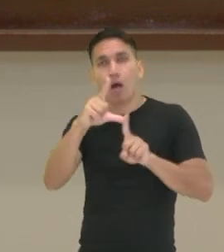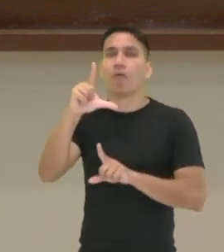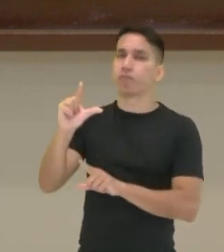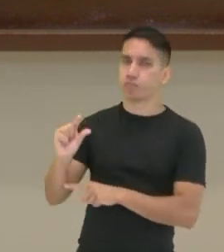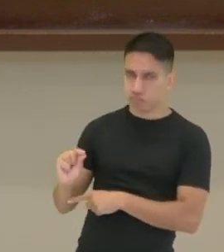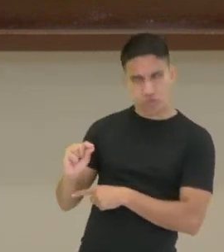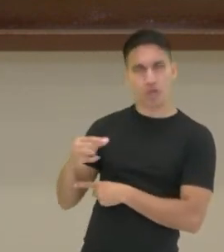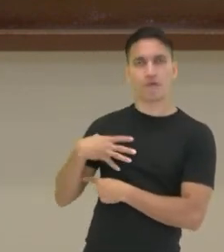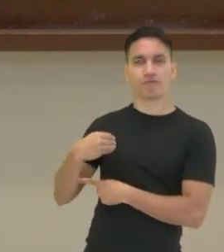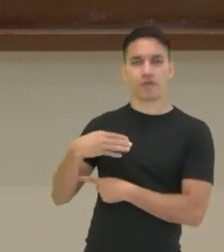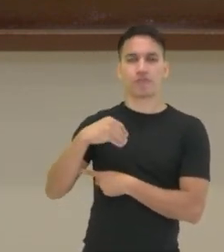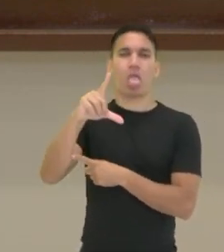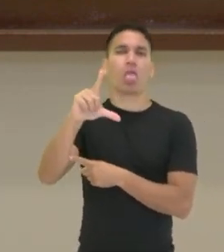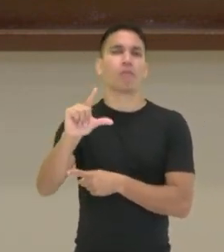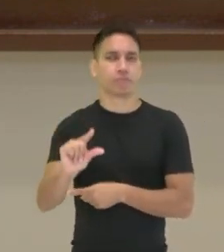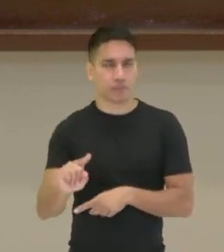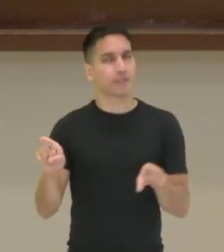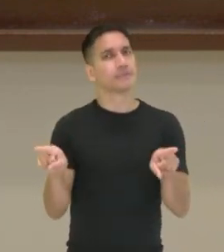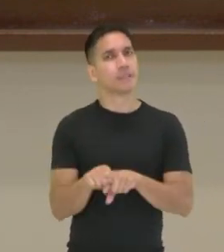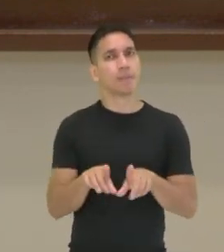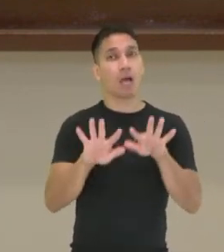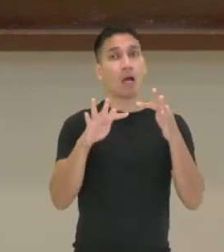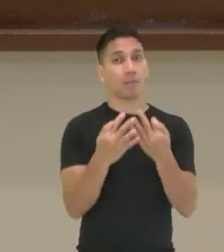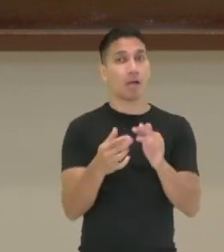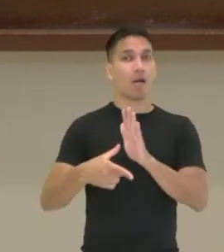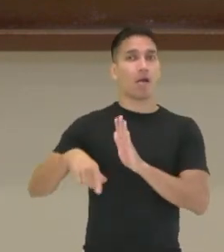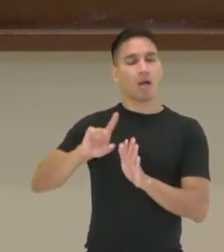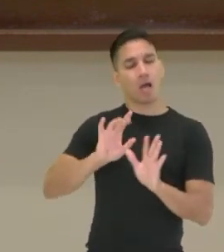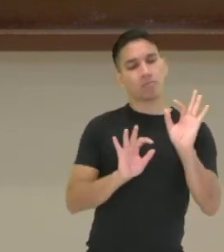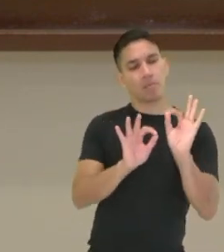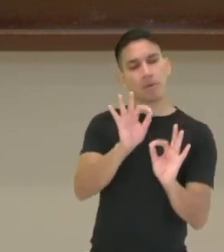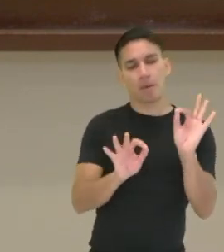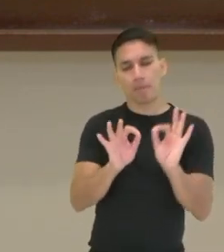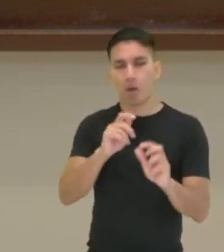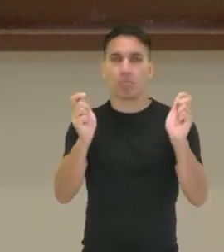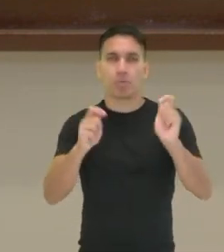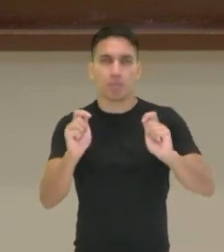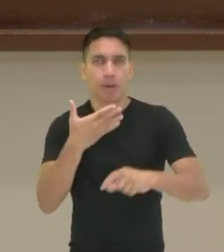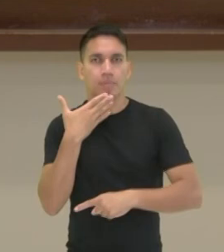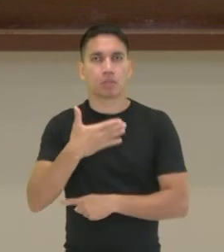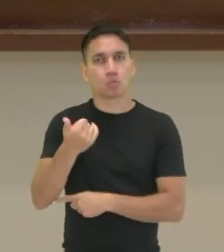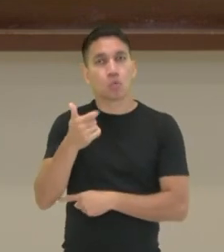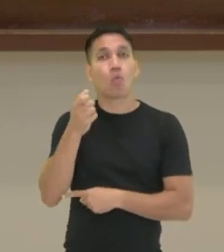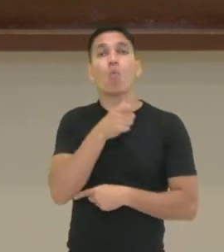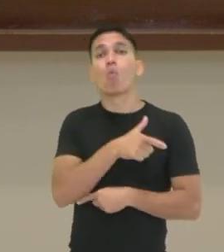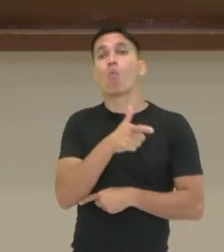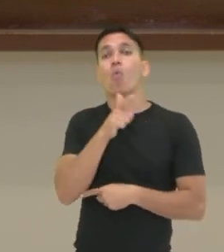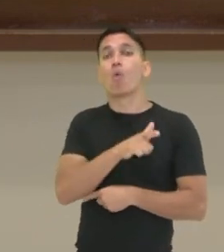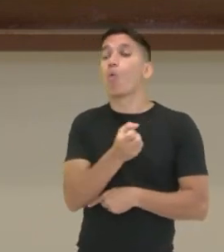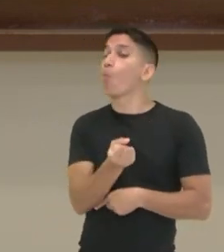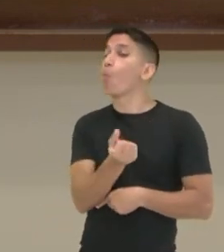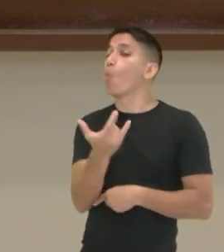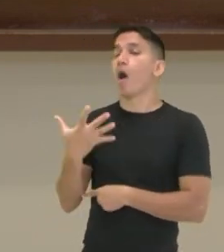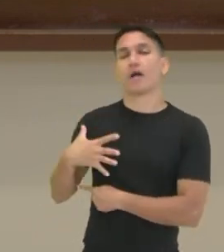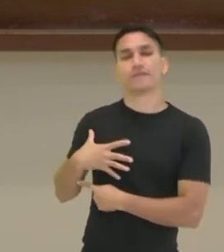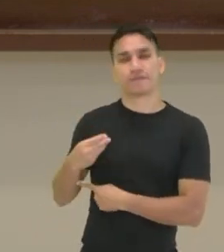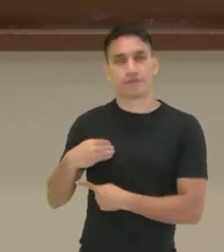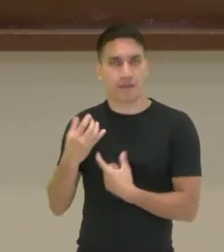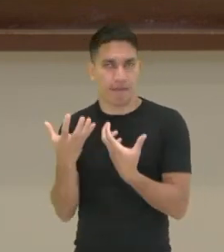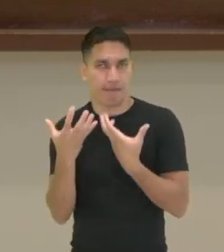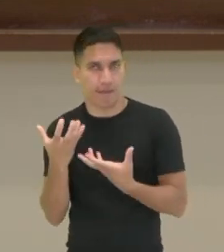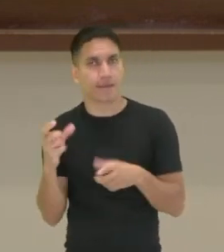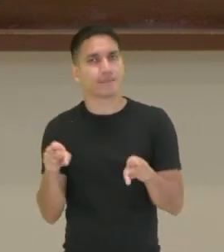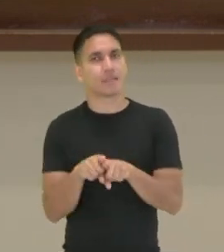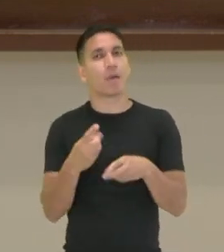possibilidade também das famílias poderem ter um planejamento sobre a quantidade de filhos, e o quanto que o mundo